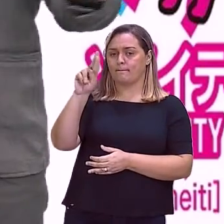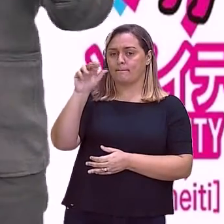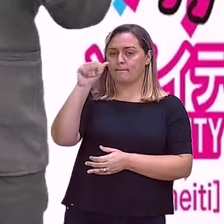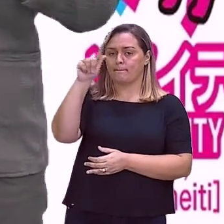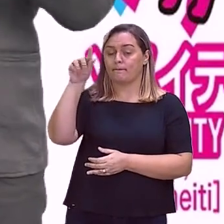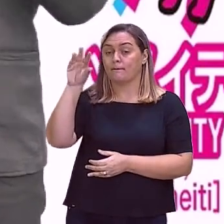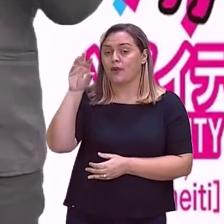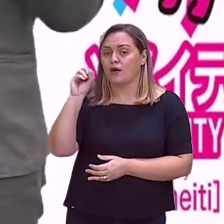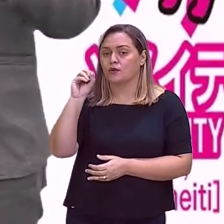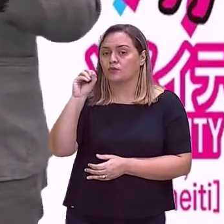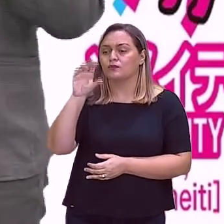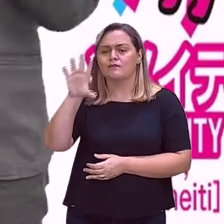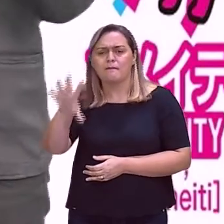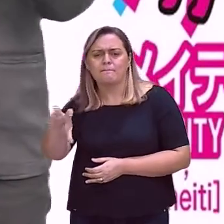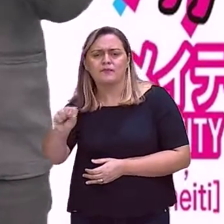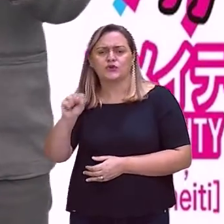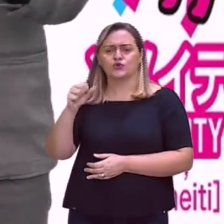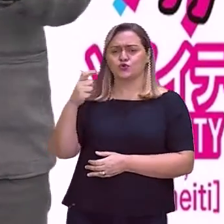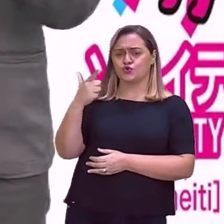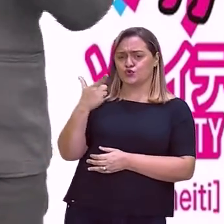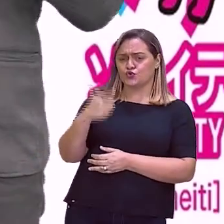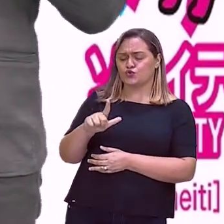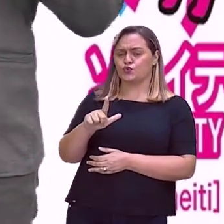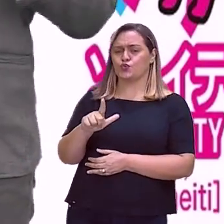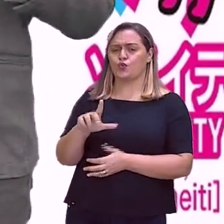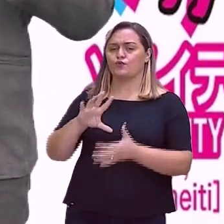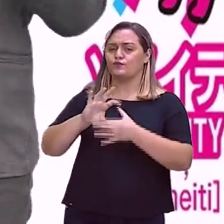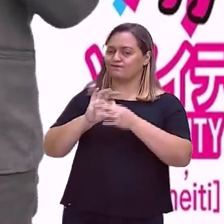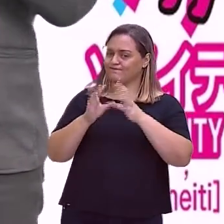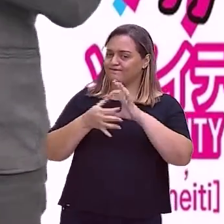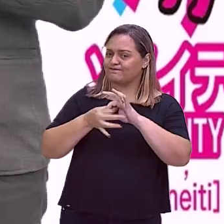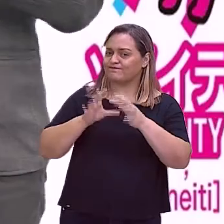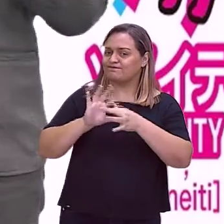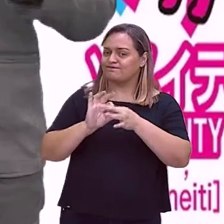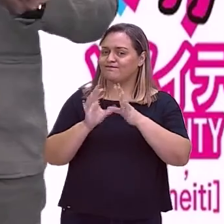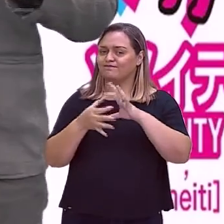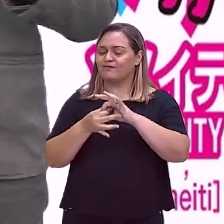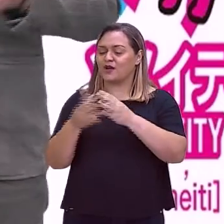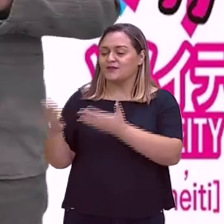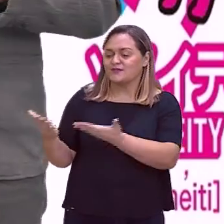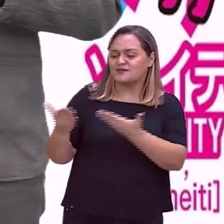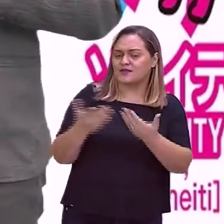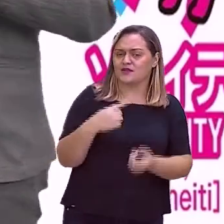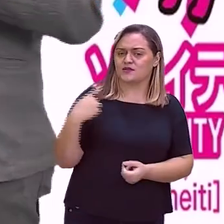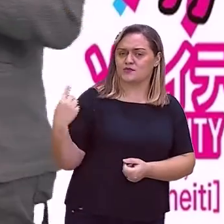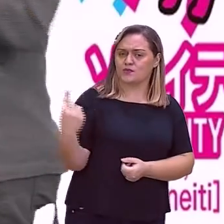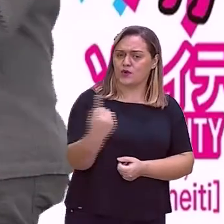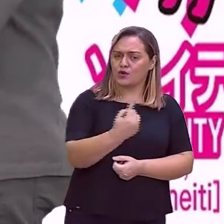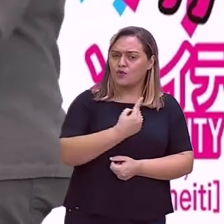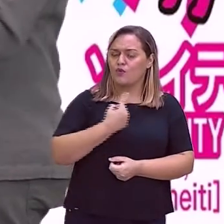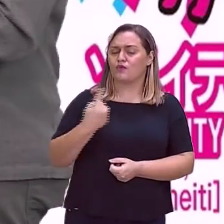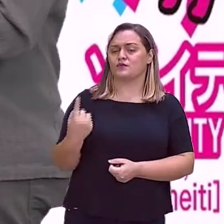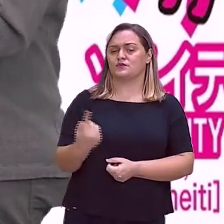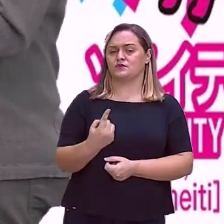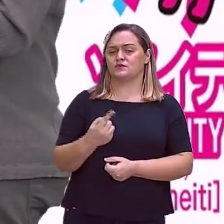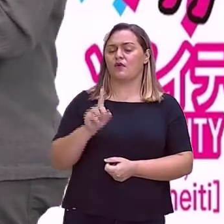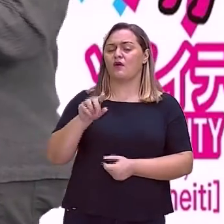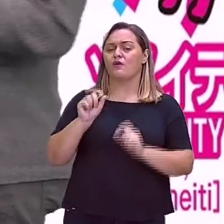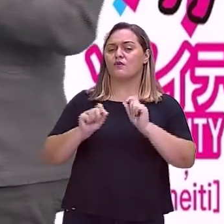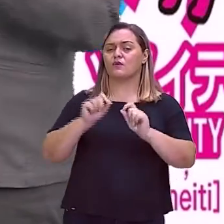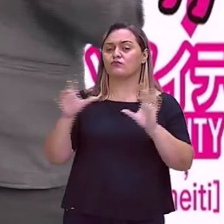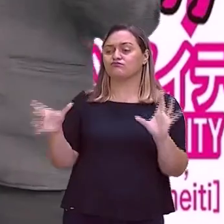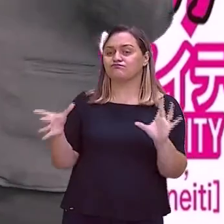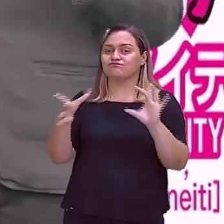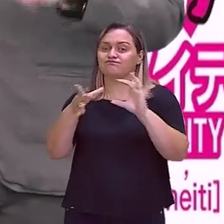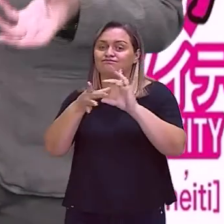esses jogos, né? Essa competição, e traz para a gente novamente esse legado grego. Sim. E é um elo de união, né?